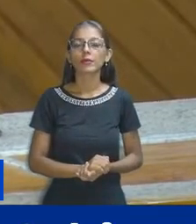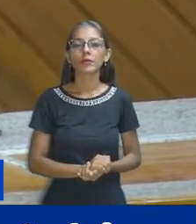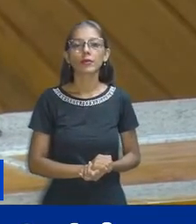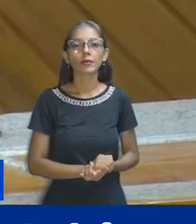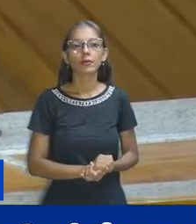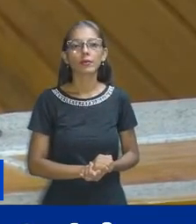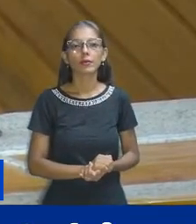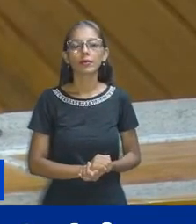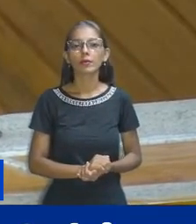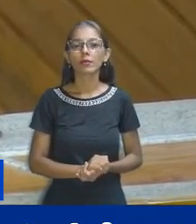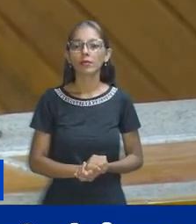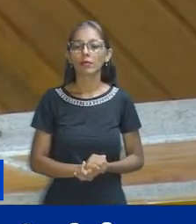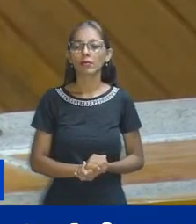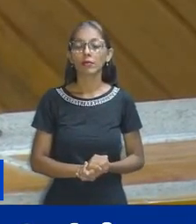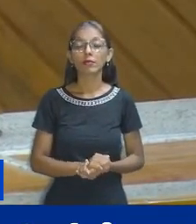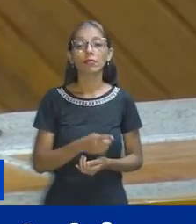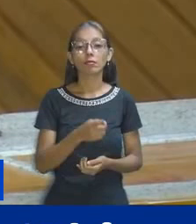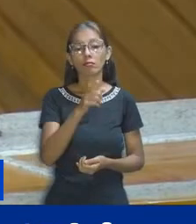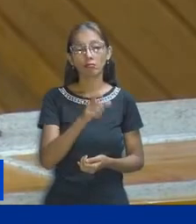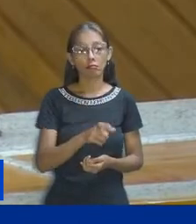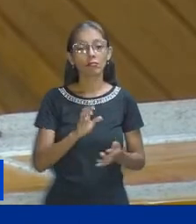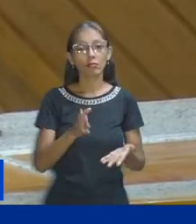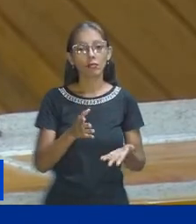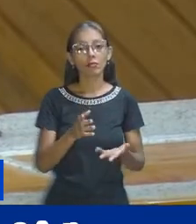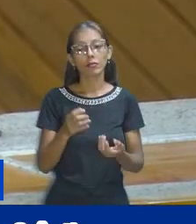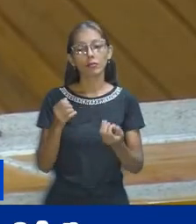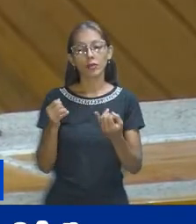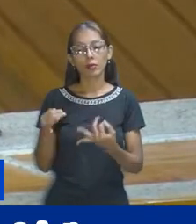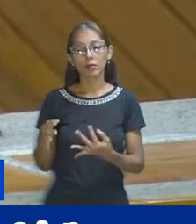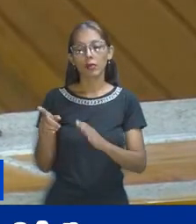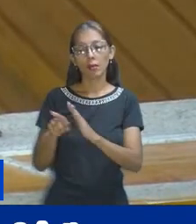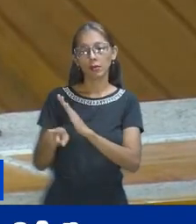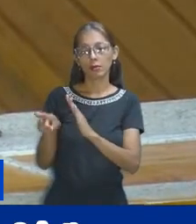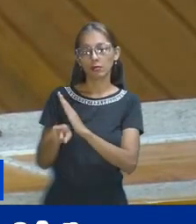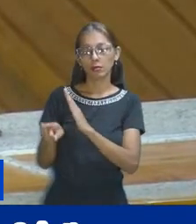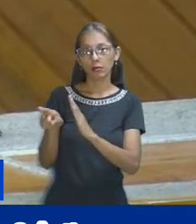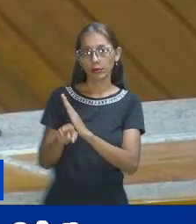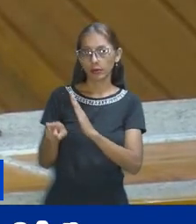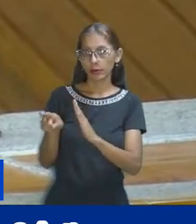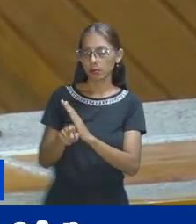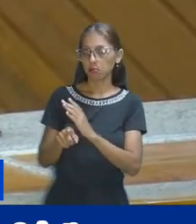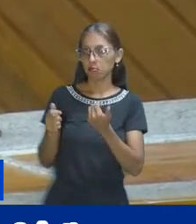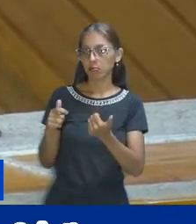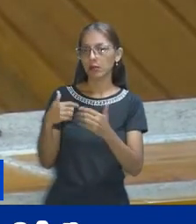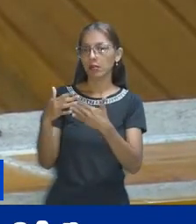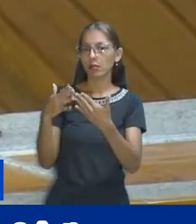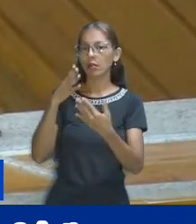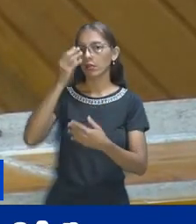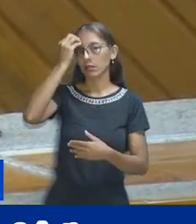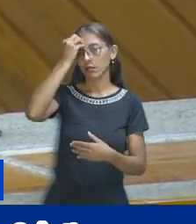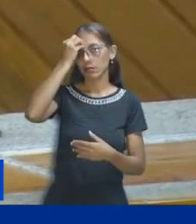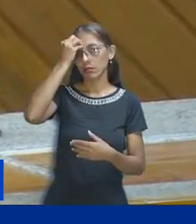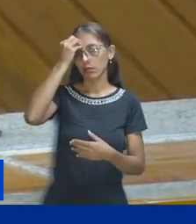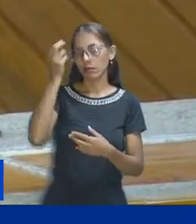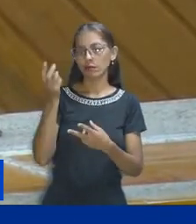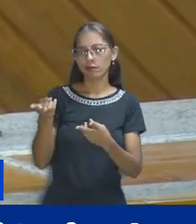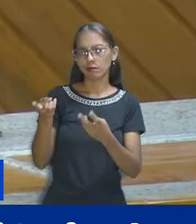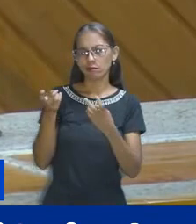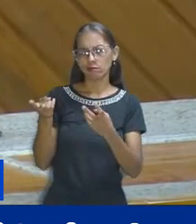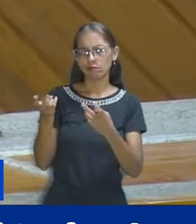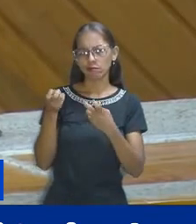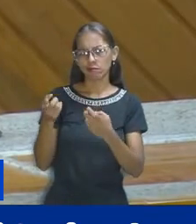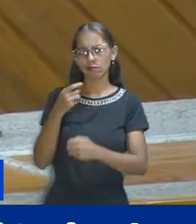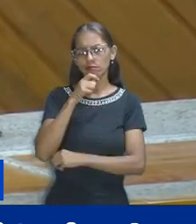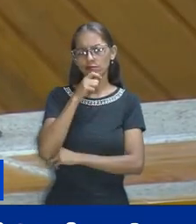que ele fez as perguntas, indagou e fez as inquirições e se sentiu convencido de que aquilo, não é, era muito frágil. Não